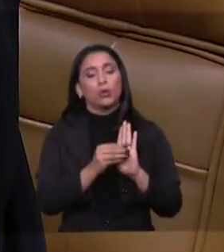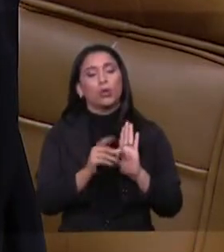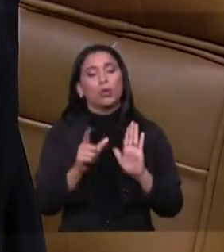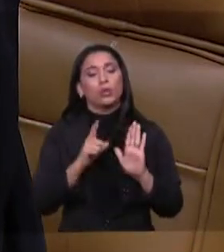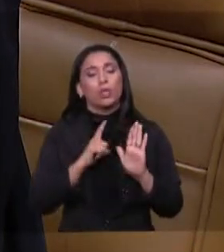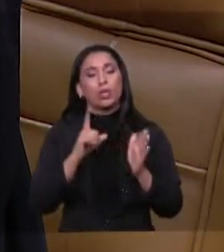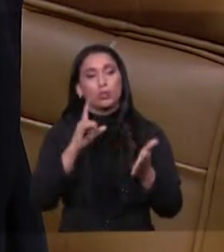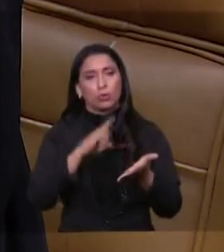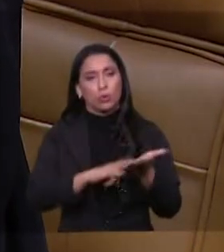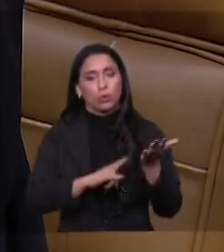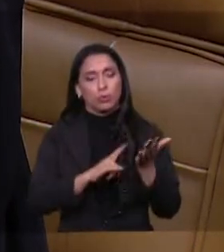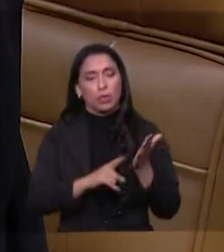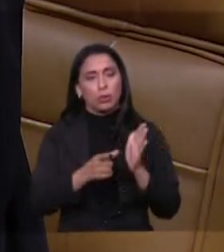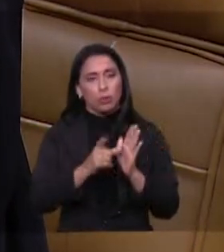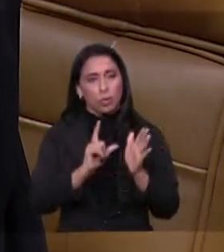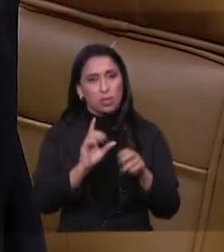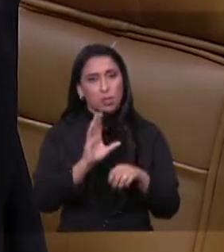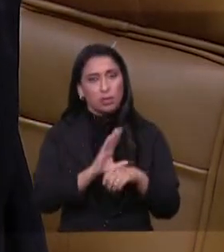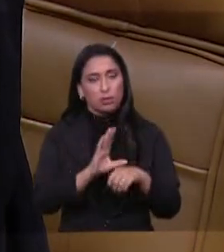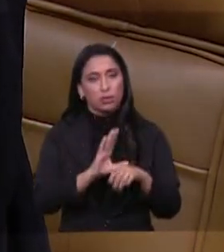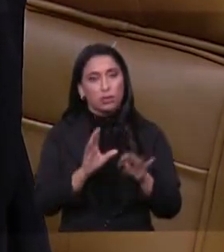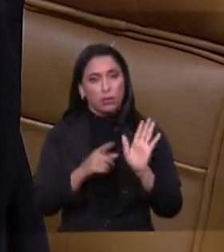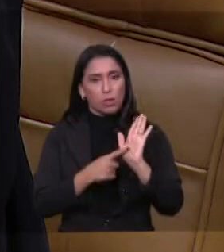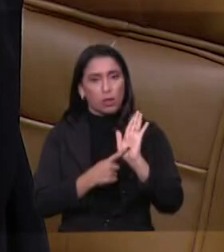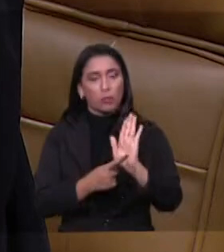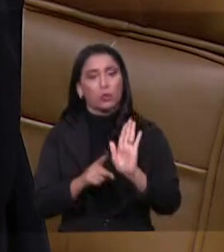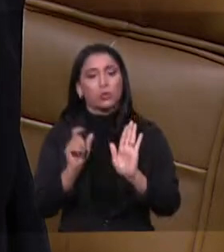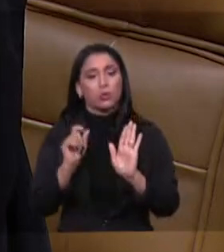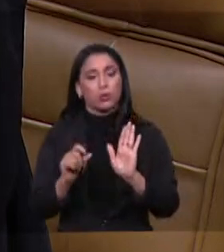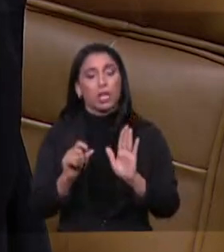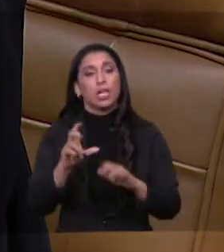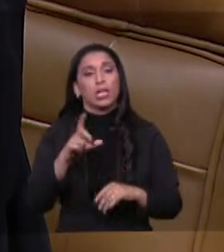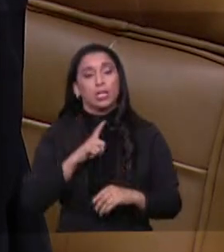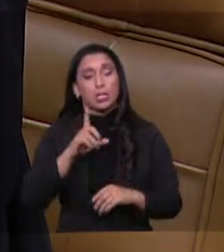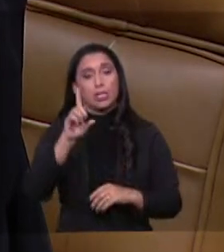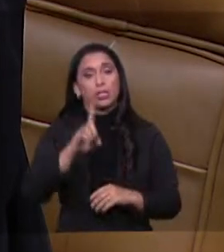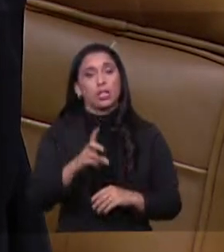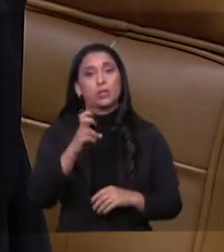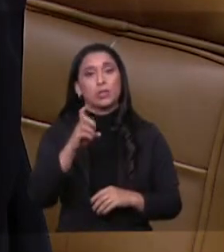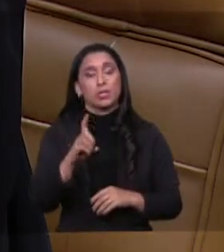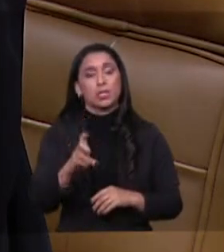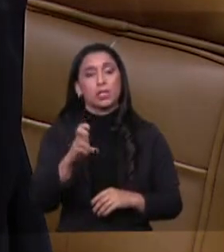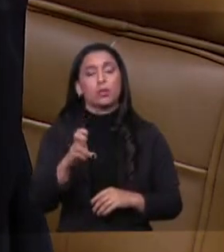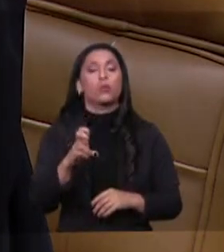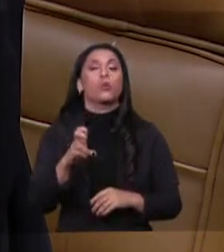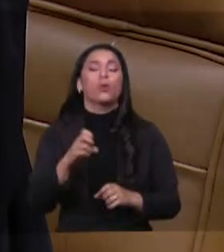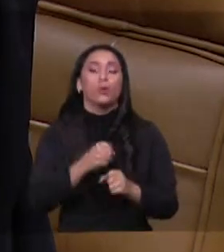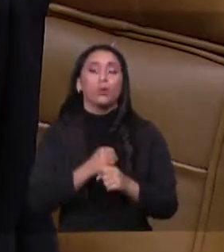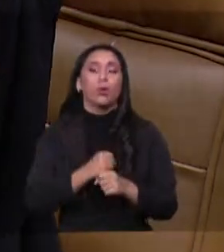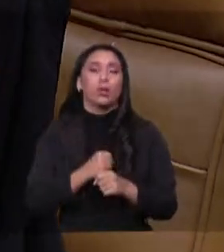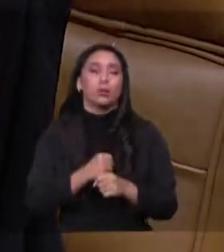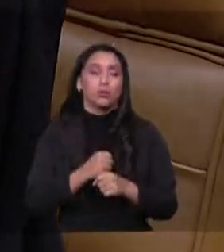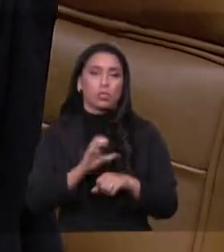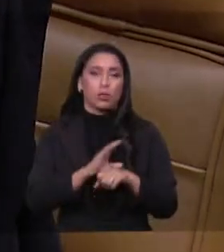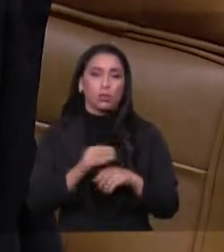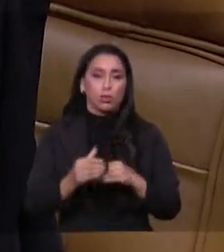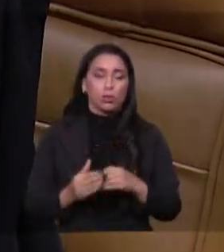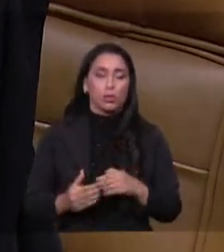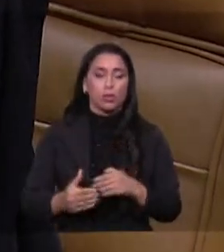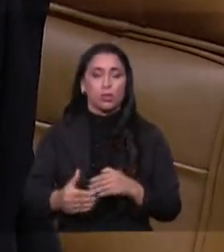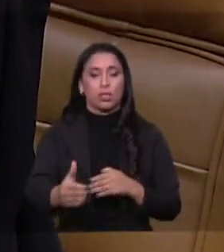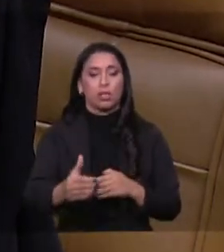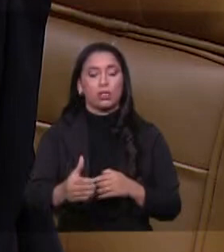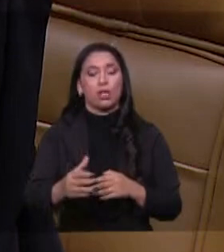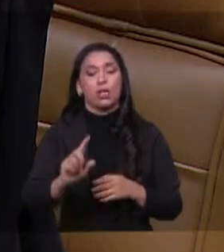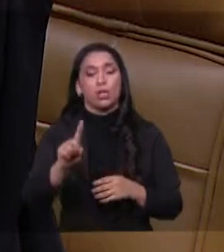diploma, a União se comprometeu com a conclusão da demarcação de terras no período de 5 anos, contados à promulgação da Constituição. Logo, transcorrido o